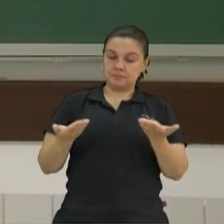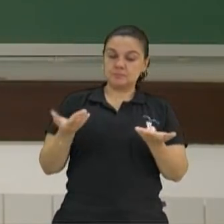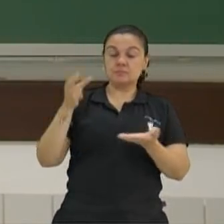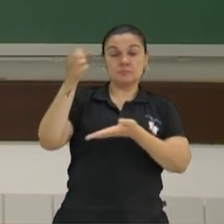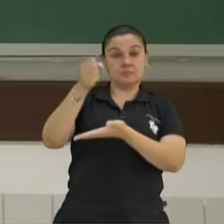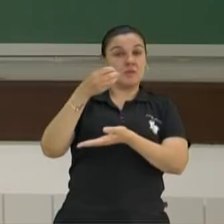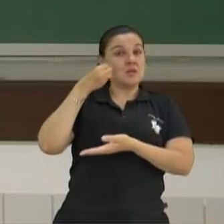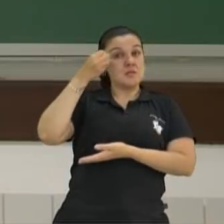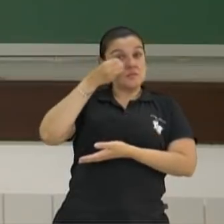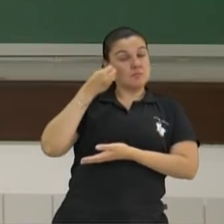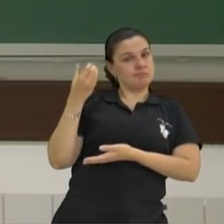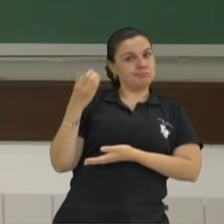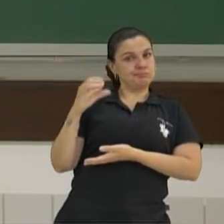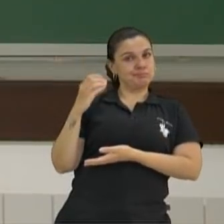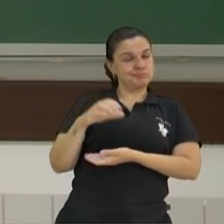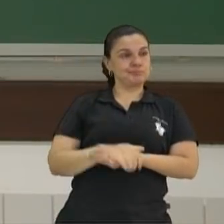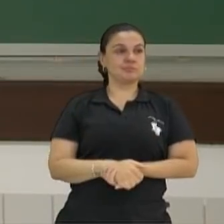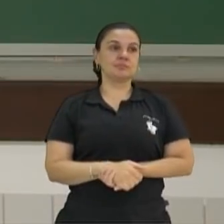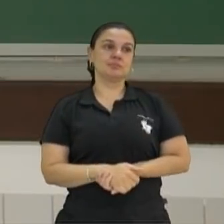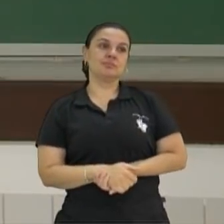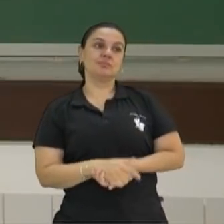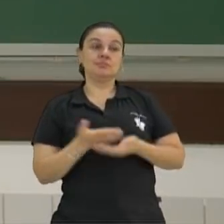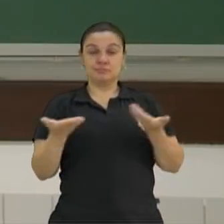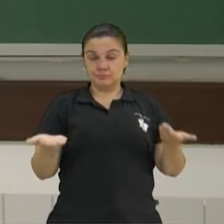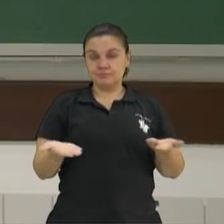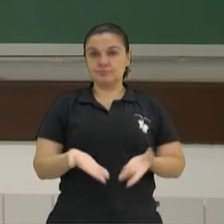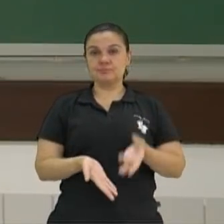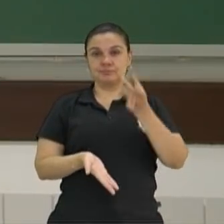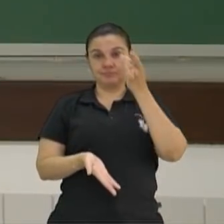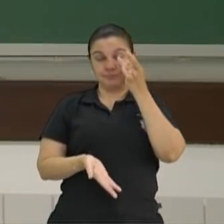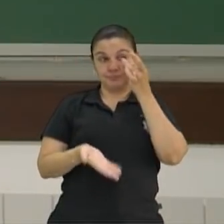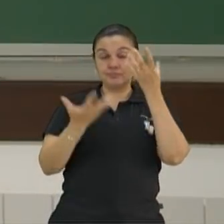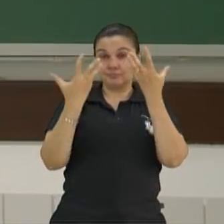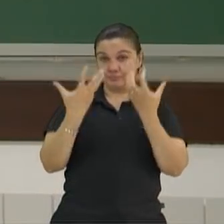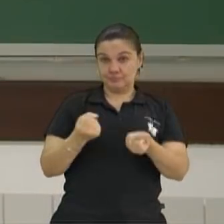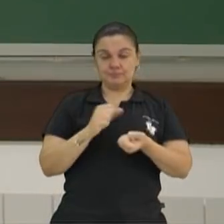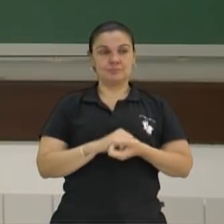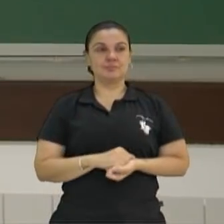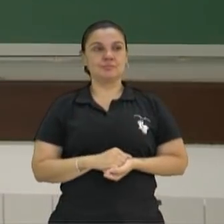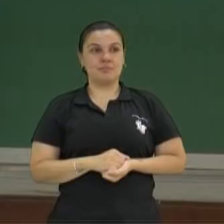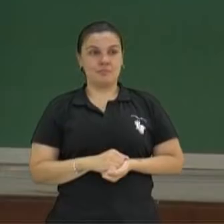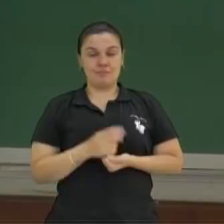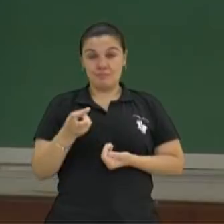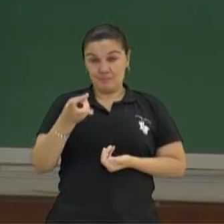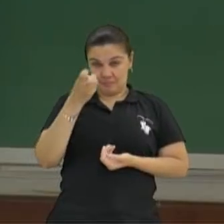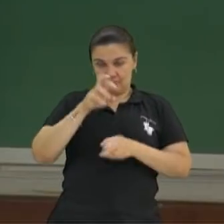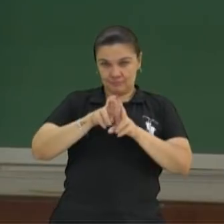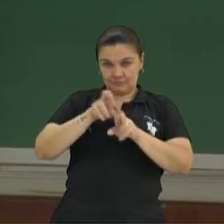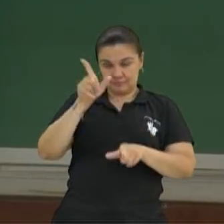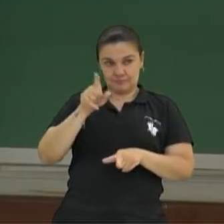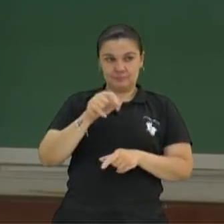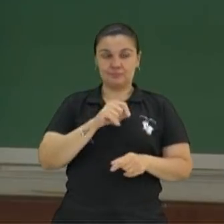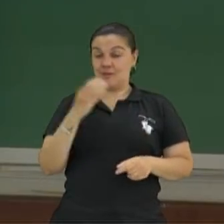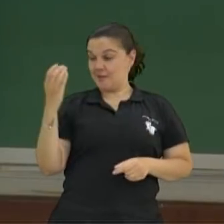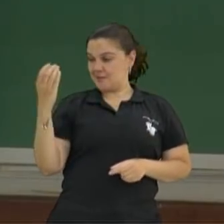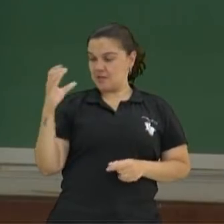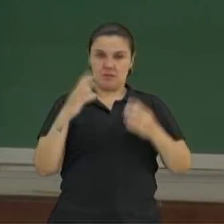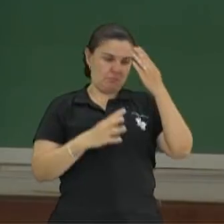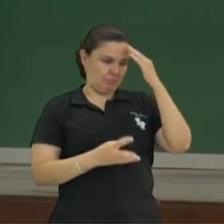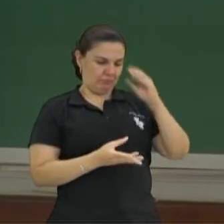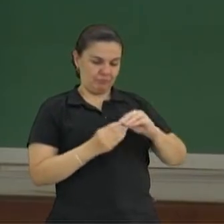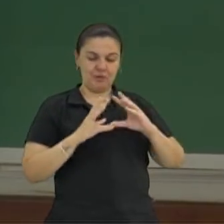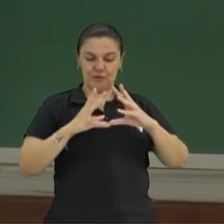situação a um método científico e aí fez as suas constatações. Percebeu a diferença entre ciência e senso